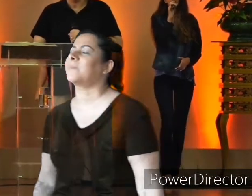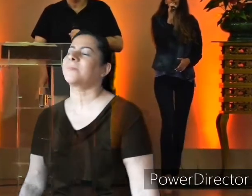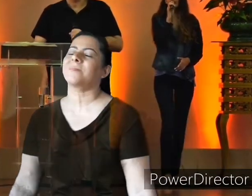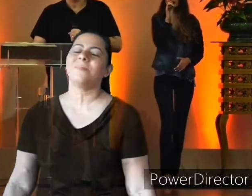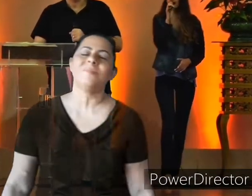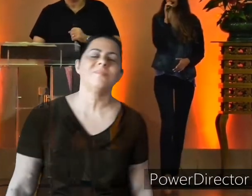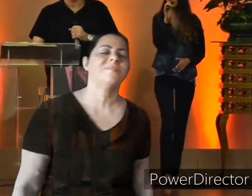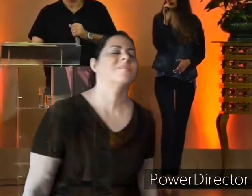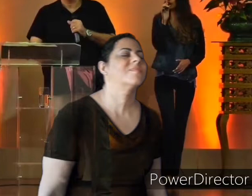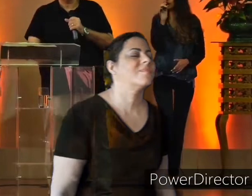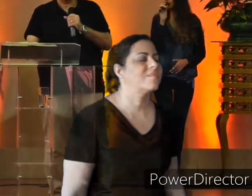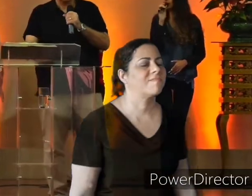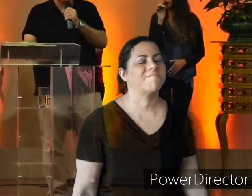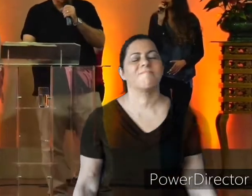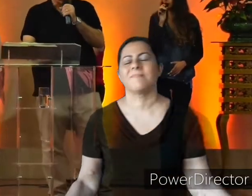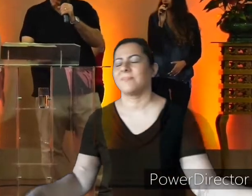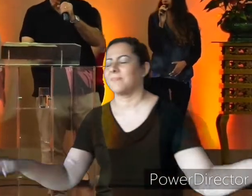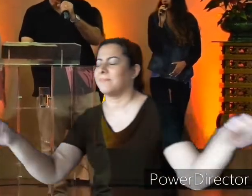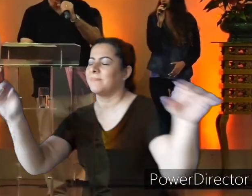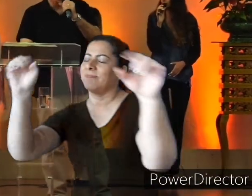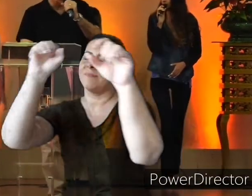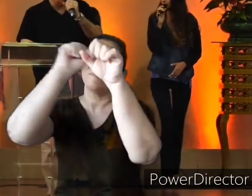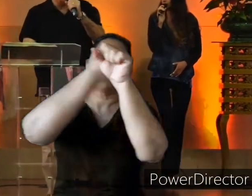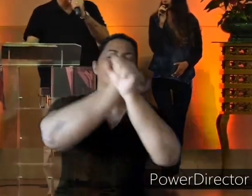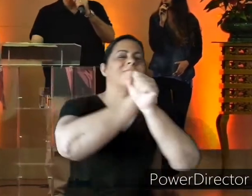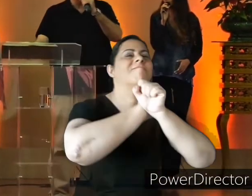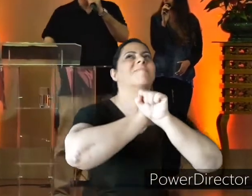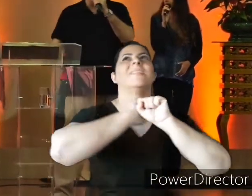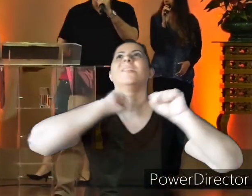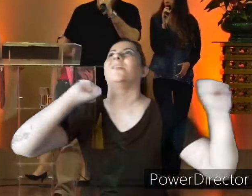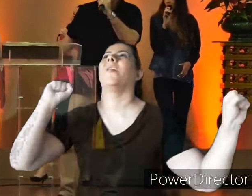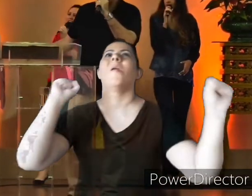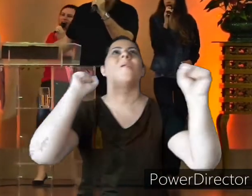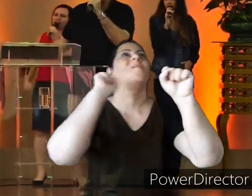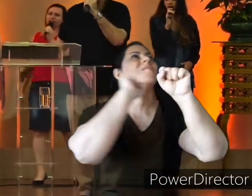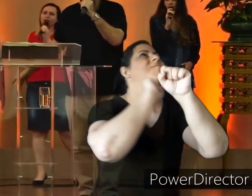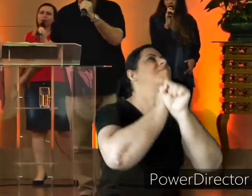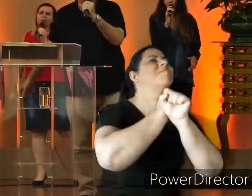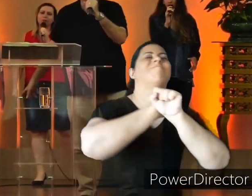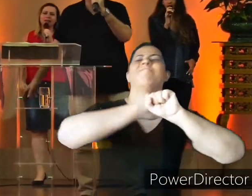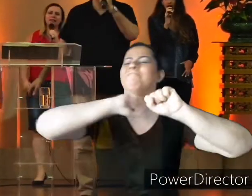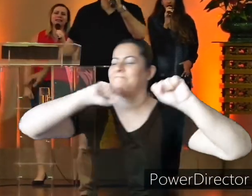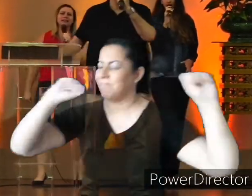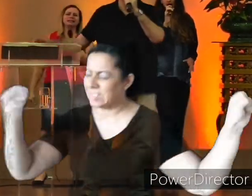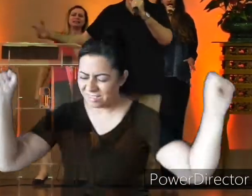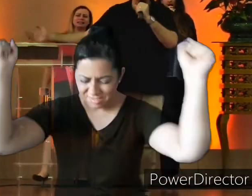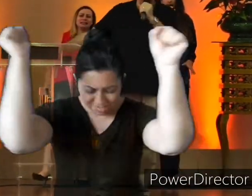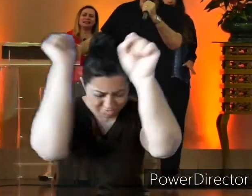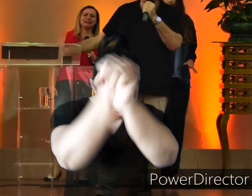ouço cadeias quebrando. Pode continuar.